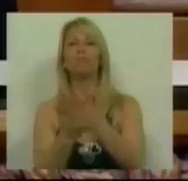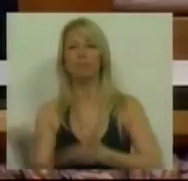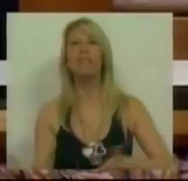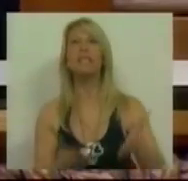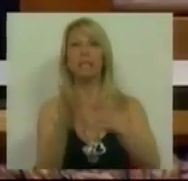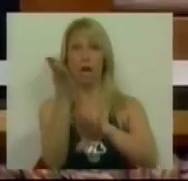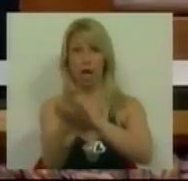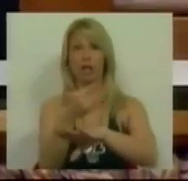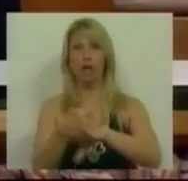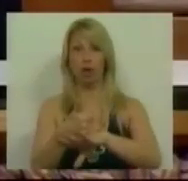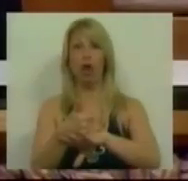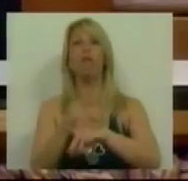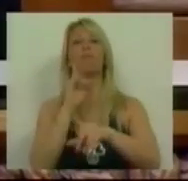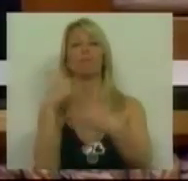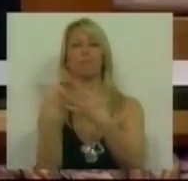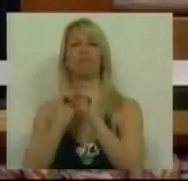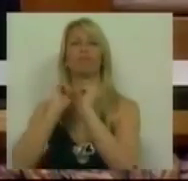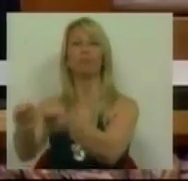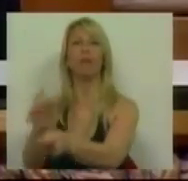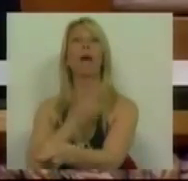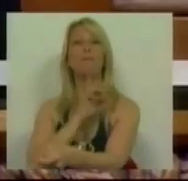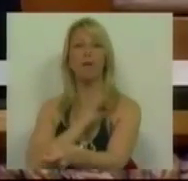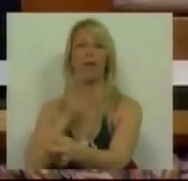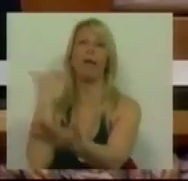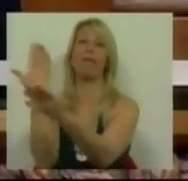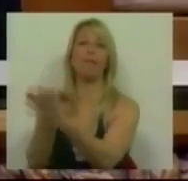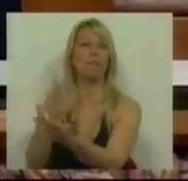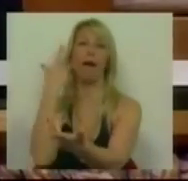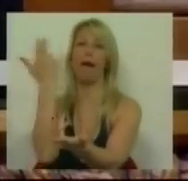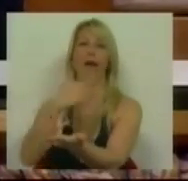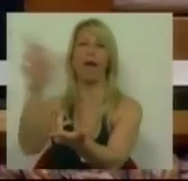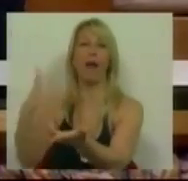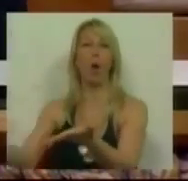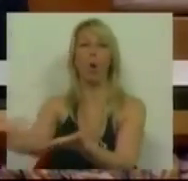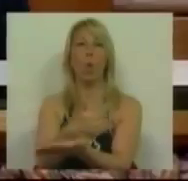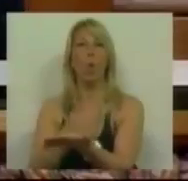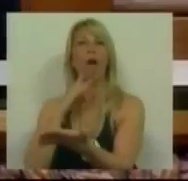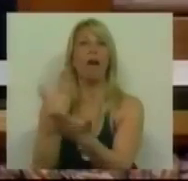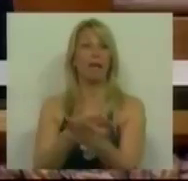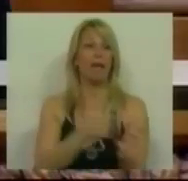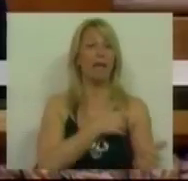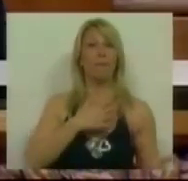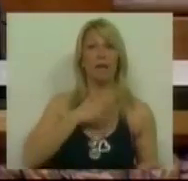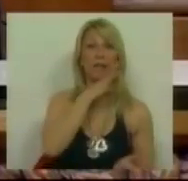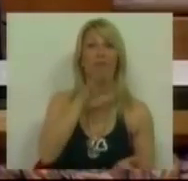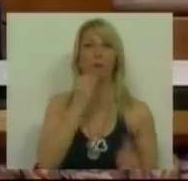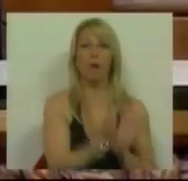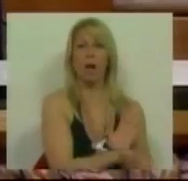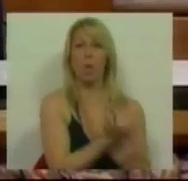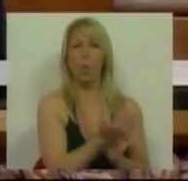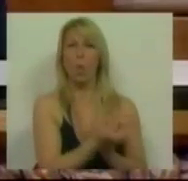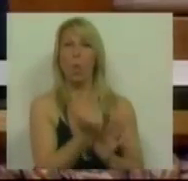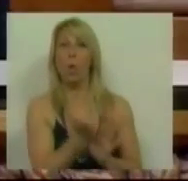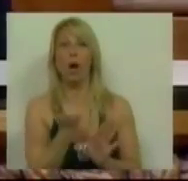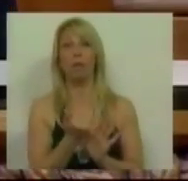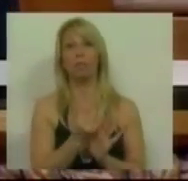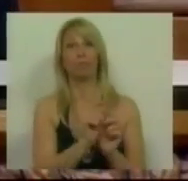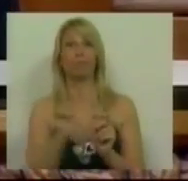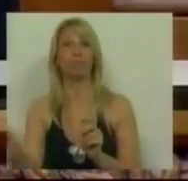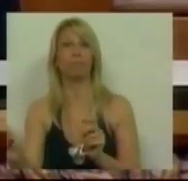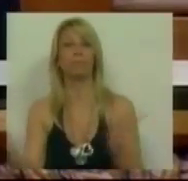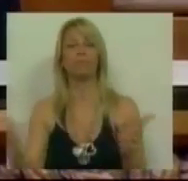mãos de privados, garantindo rendas eternas que vão expoliando famílias e empresas. Para quem tem avaliado o desempenho do